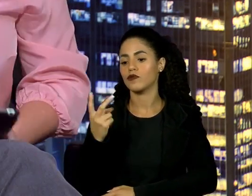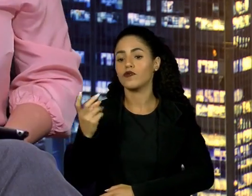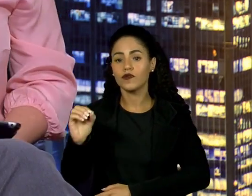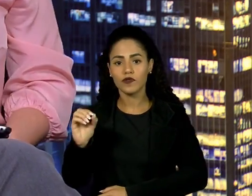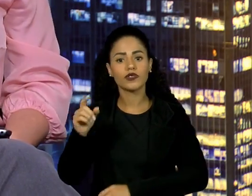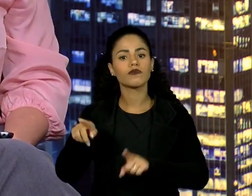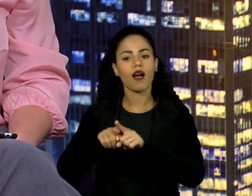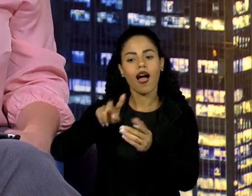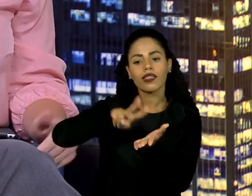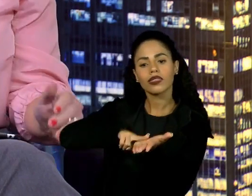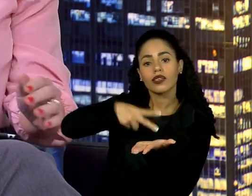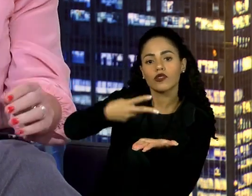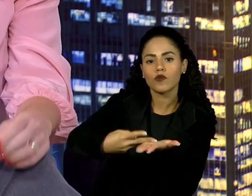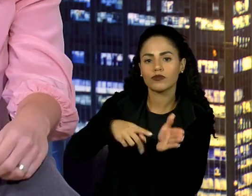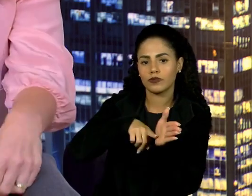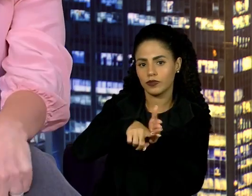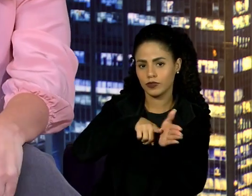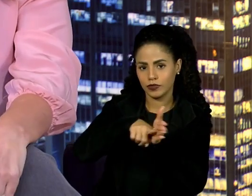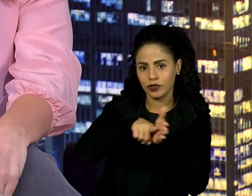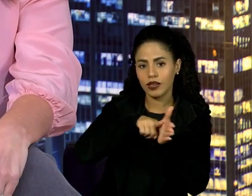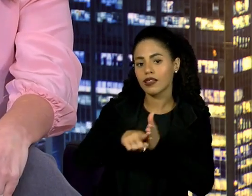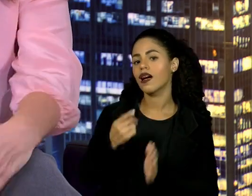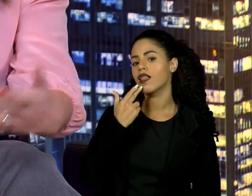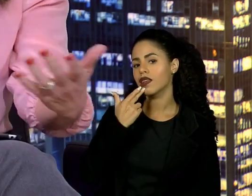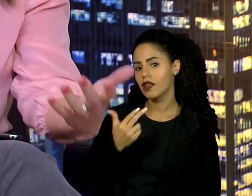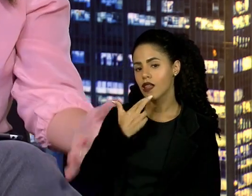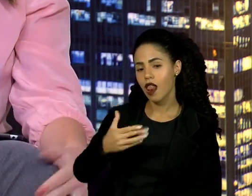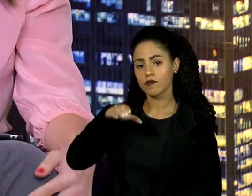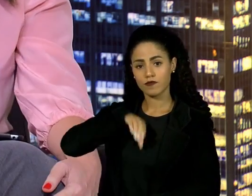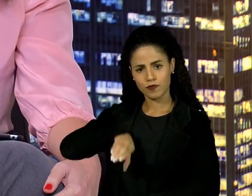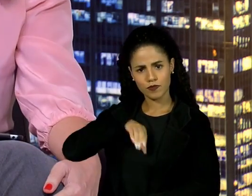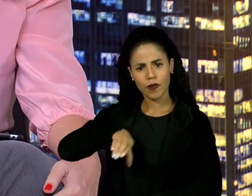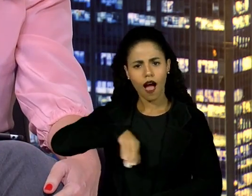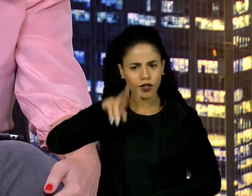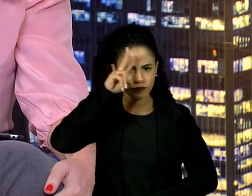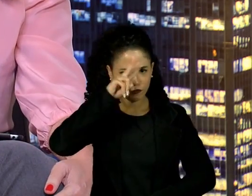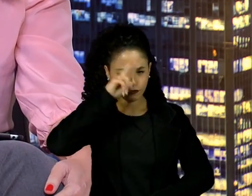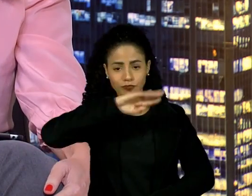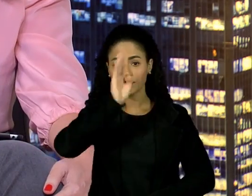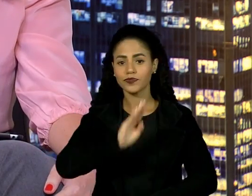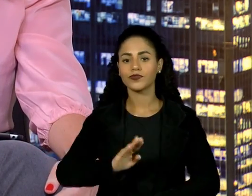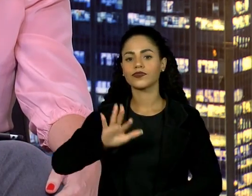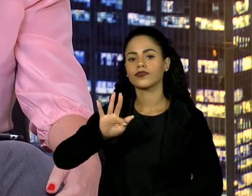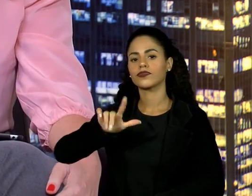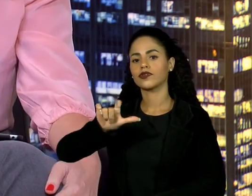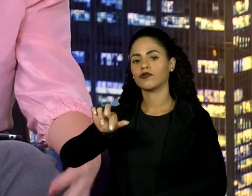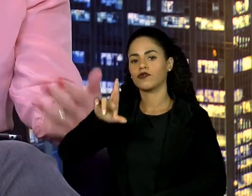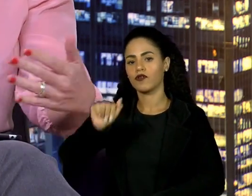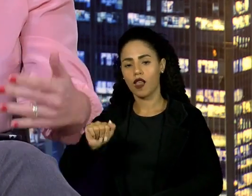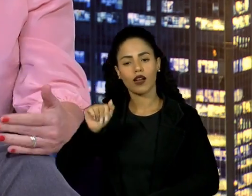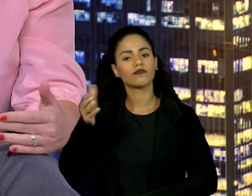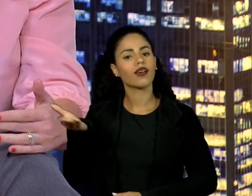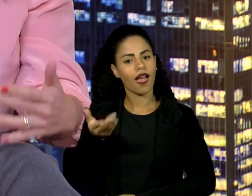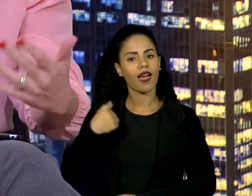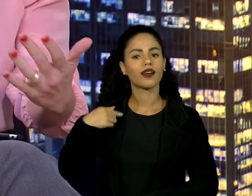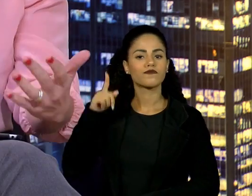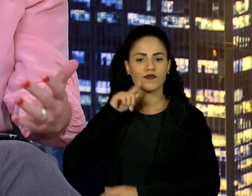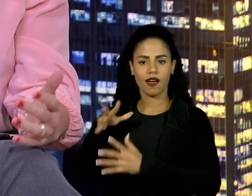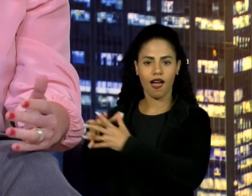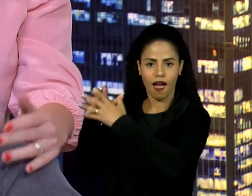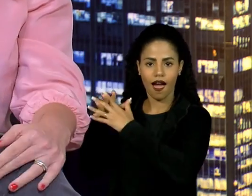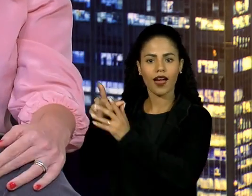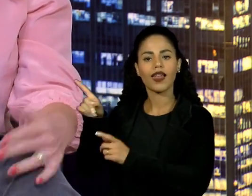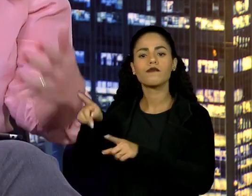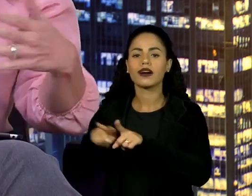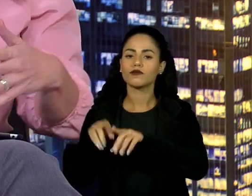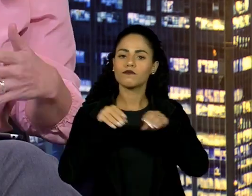feita pela tradutora e pesquisadora da língua portuguesa e história brasileira, a Flora Thompson DeVoe. Ela é norte-americana, radicada no Rio